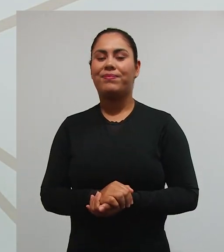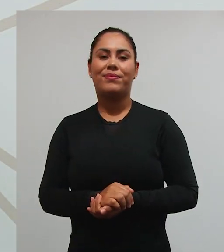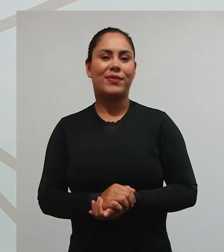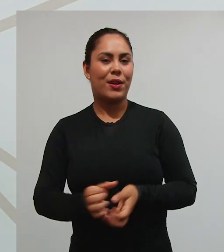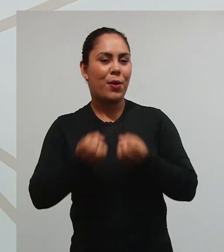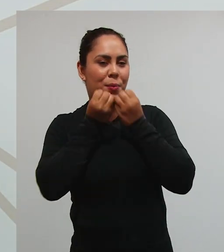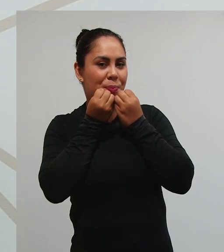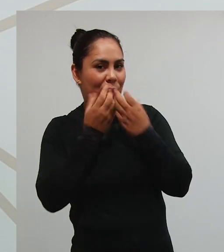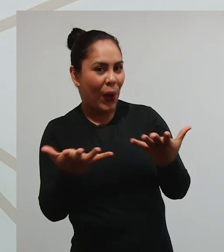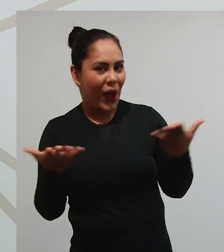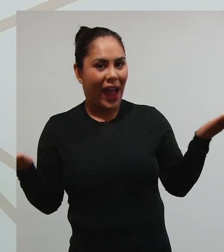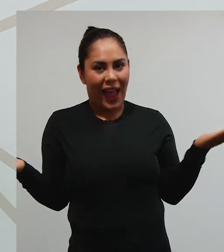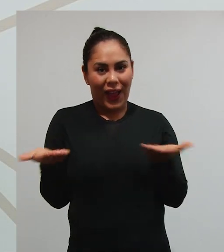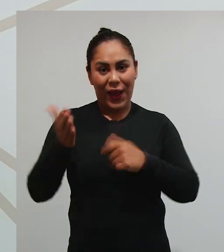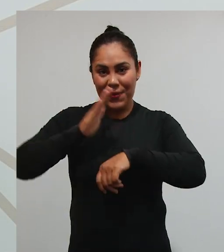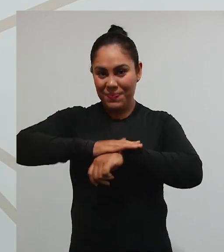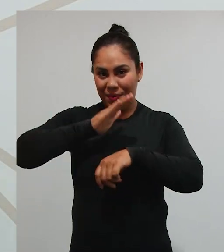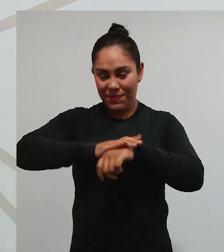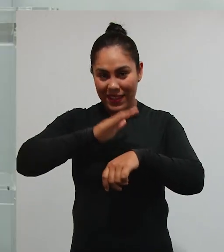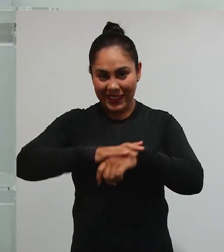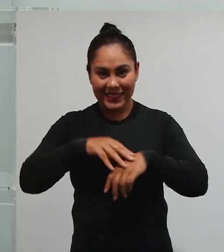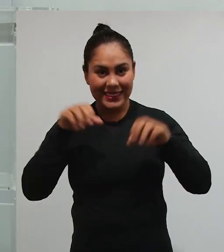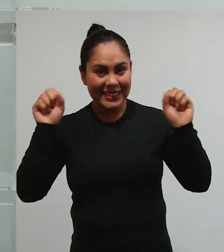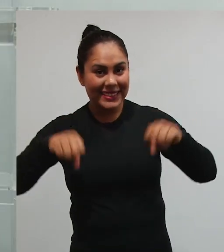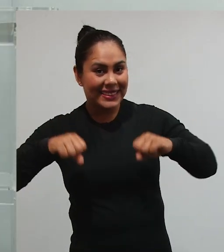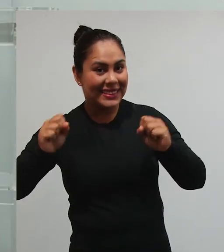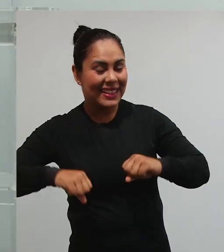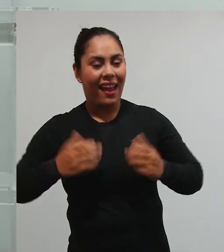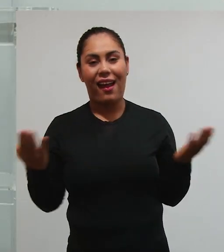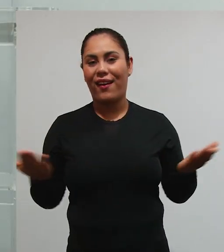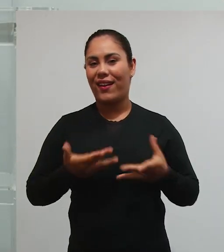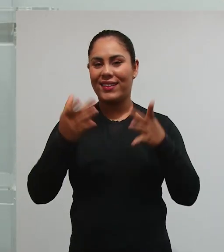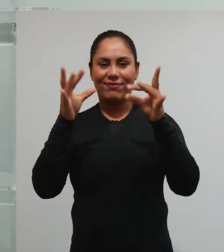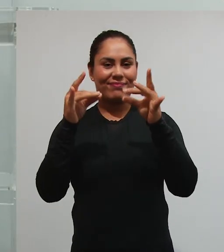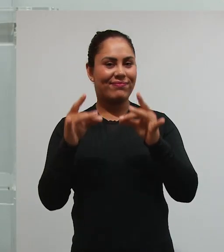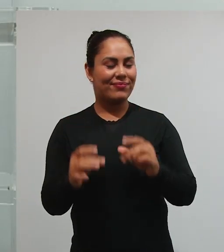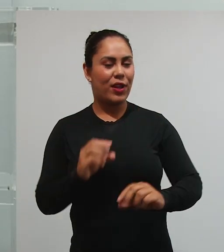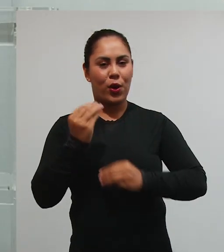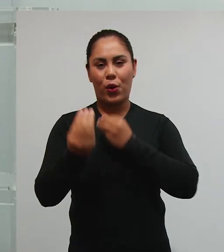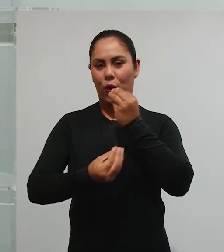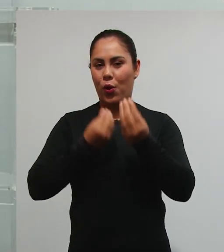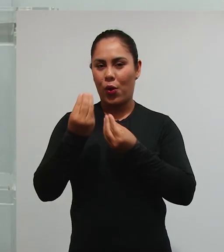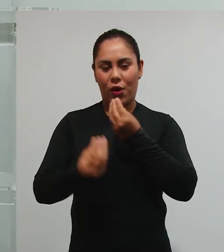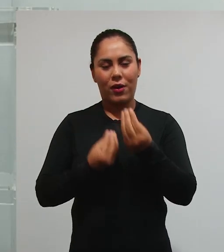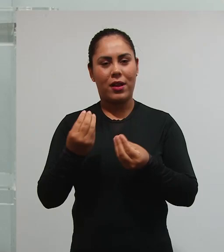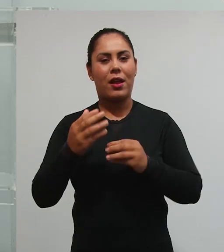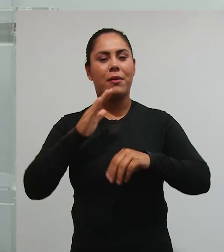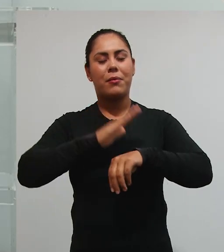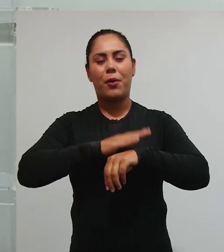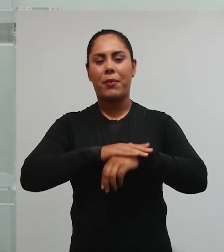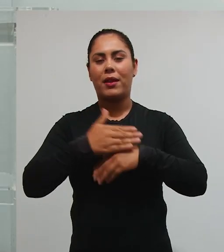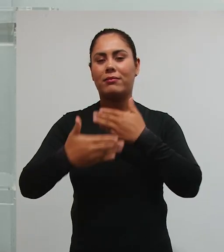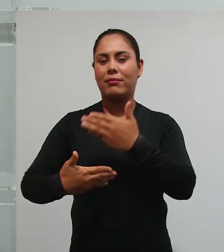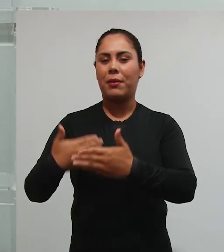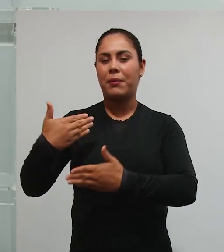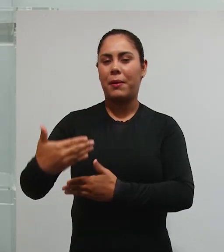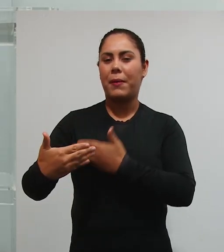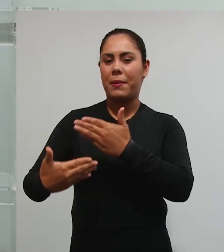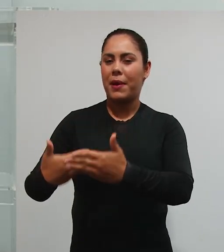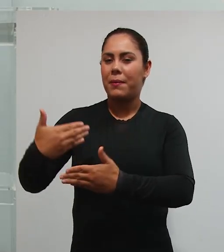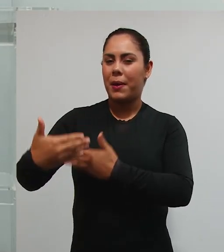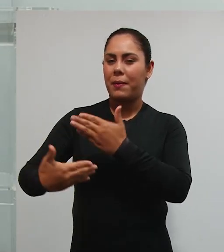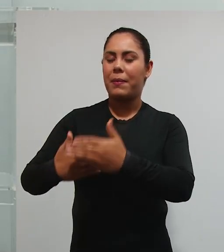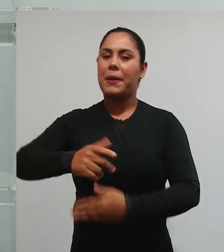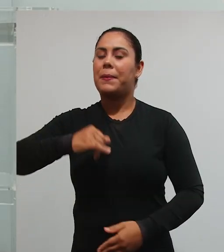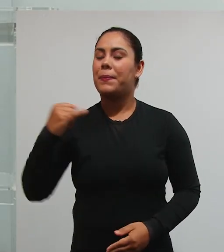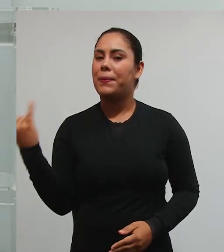Anabela. Bom, nesse episódio falaremos sobre como que vão se processar e a etapa, uma